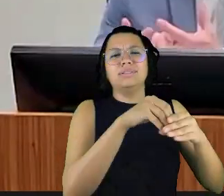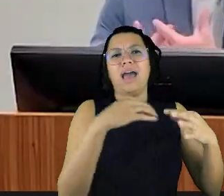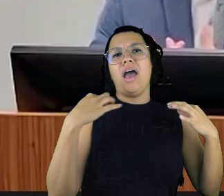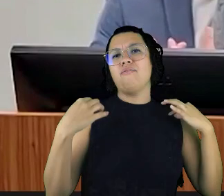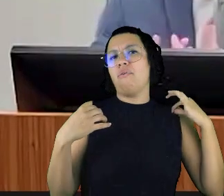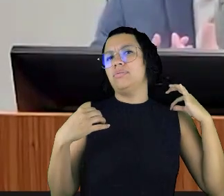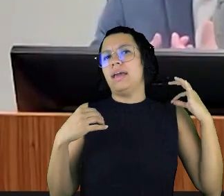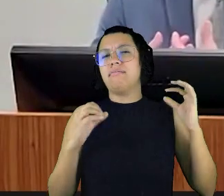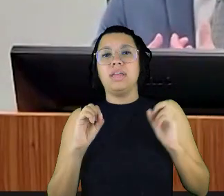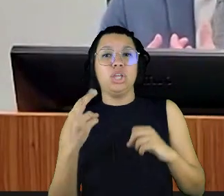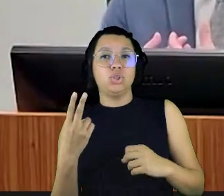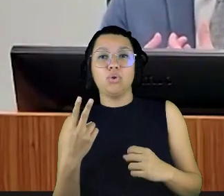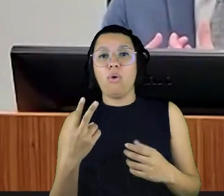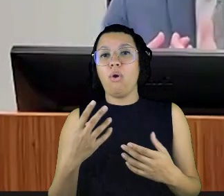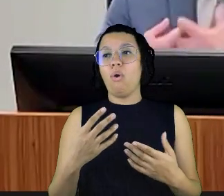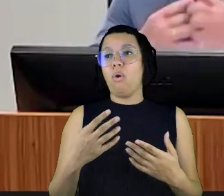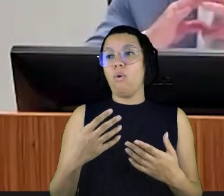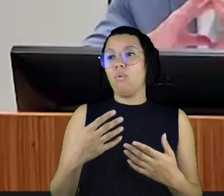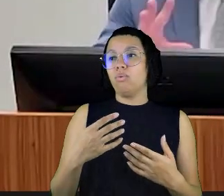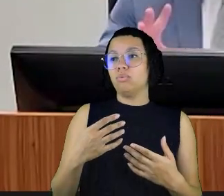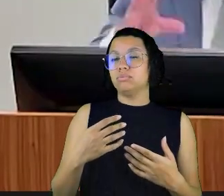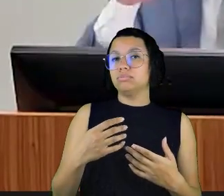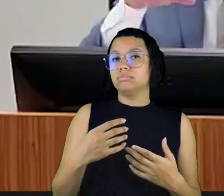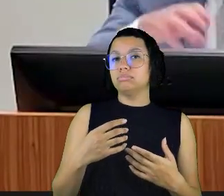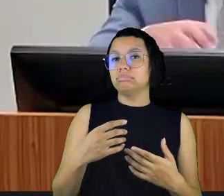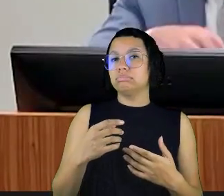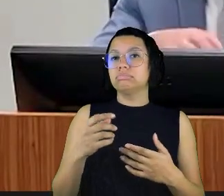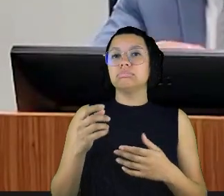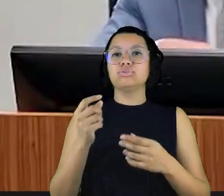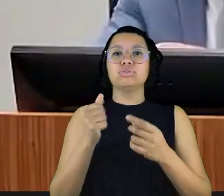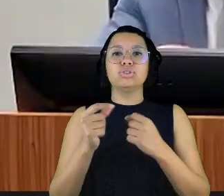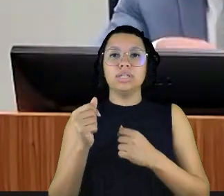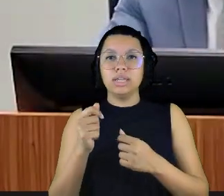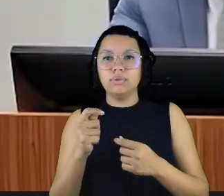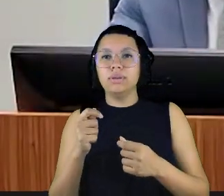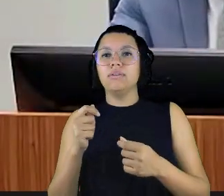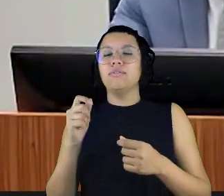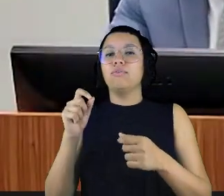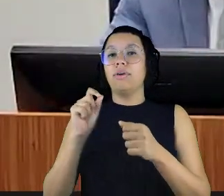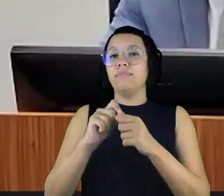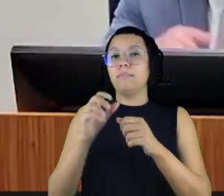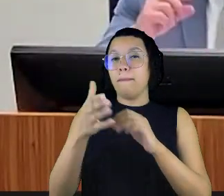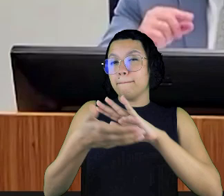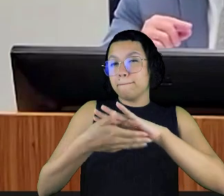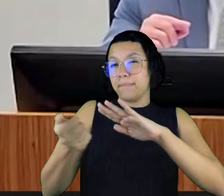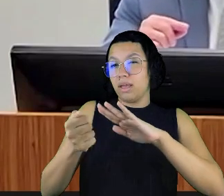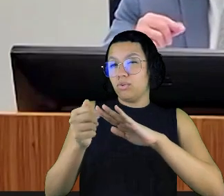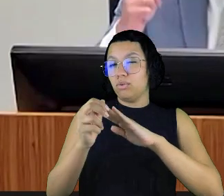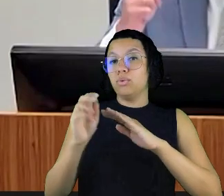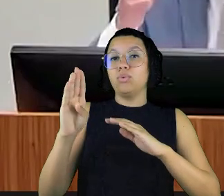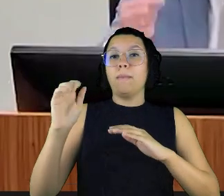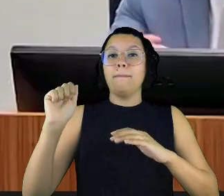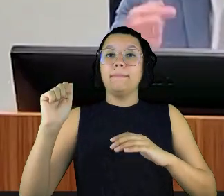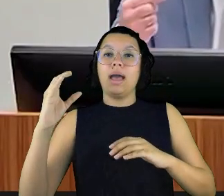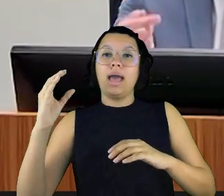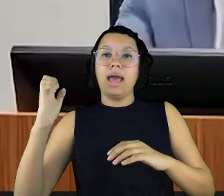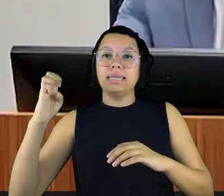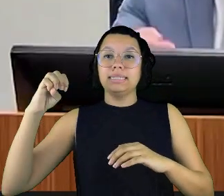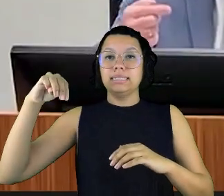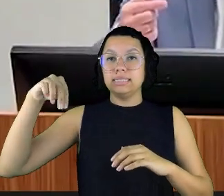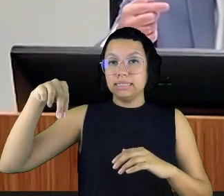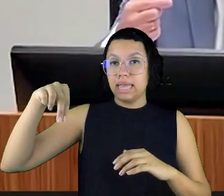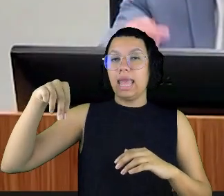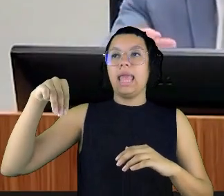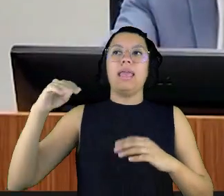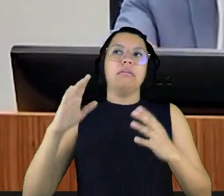penhorado via Sisbajude, Bacenjude, não importa. Se a garantia está expressa em dinheiro, a liquidação acontece